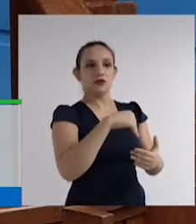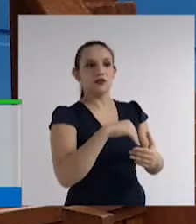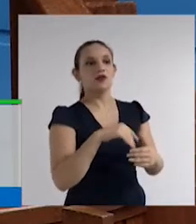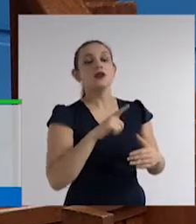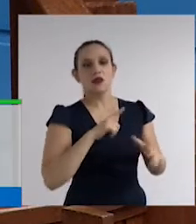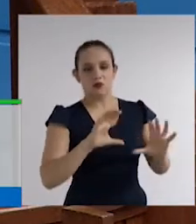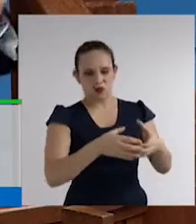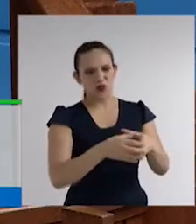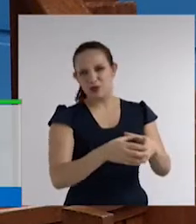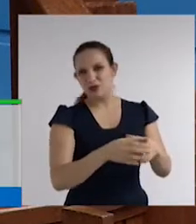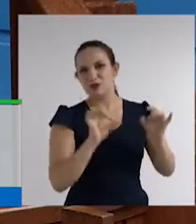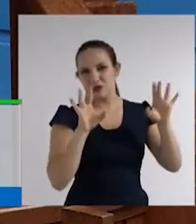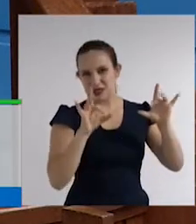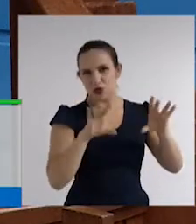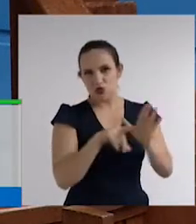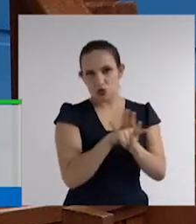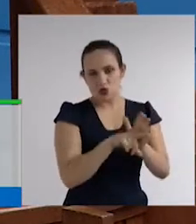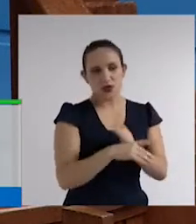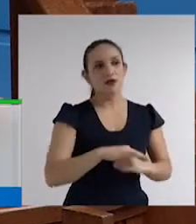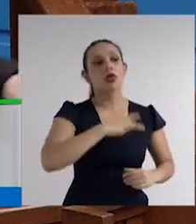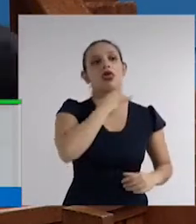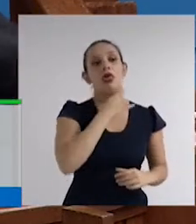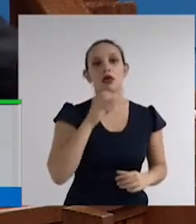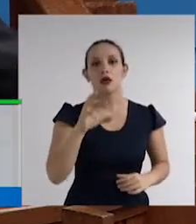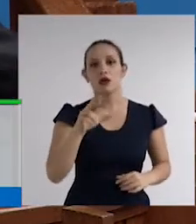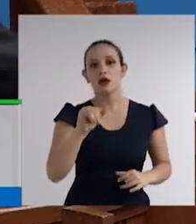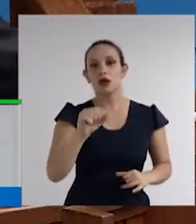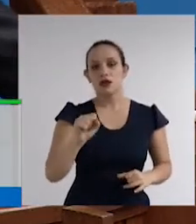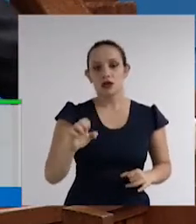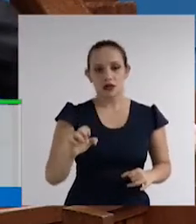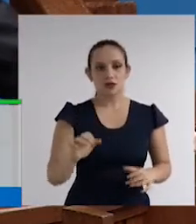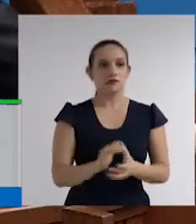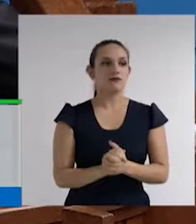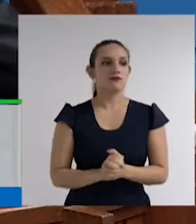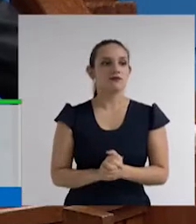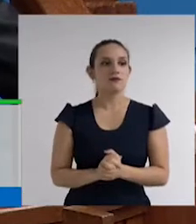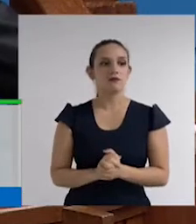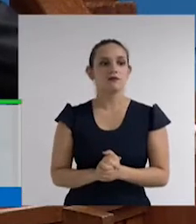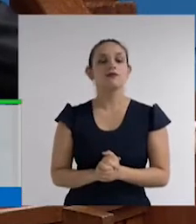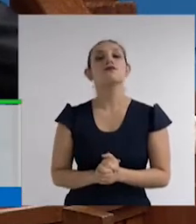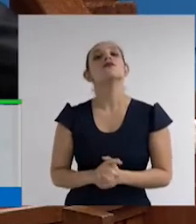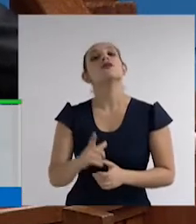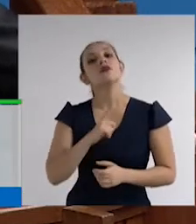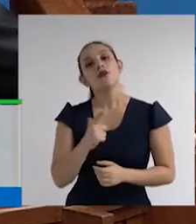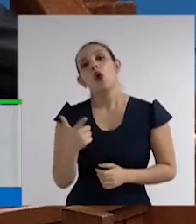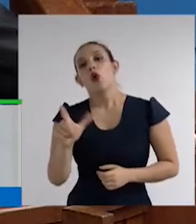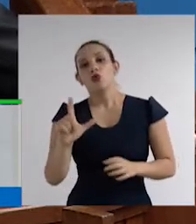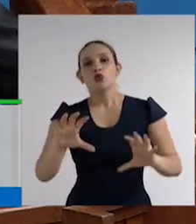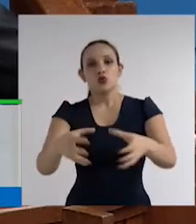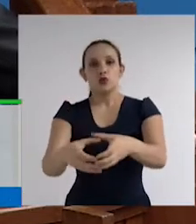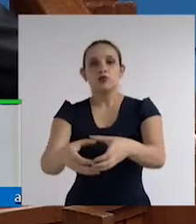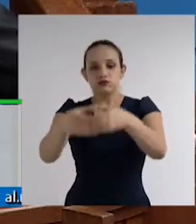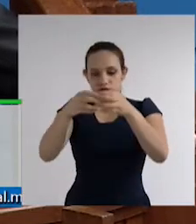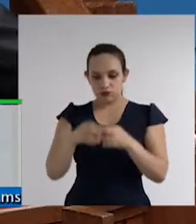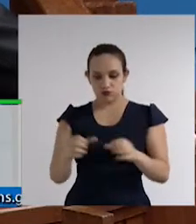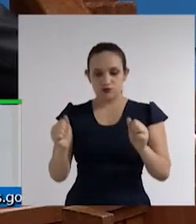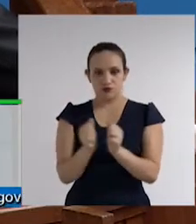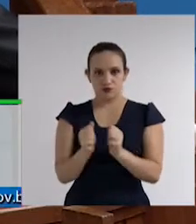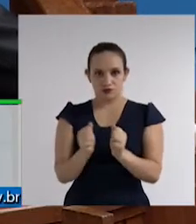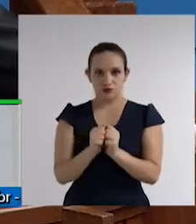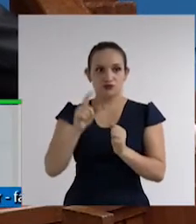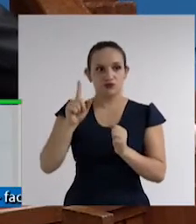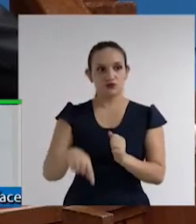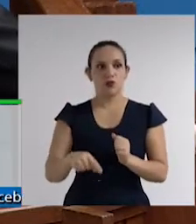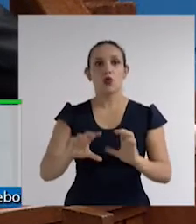governador Reinaldo, mas aí com mais um grupo que participou lá na governadoria, que